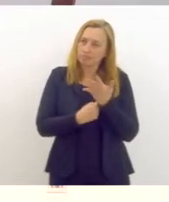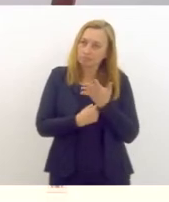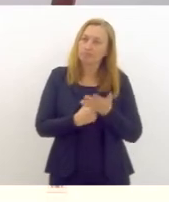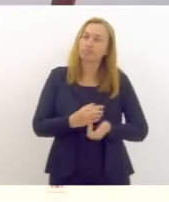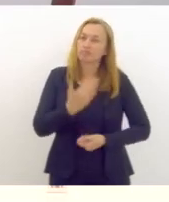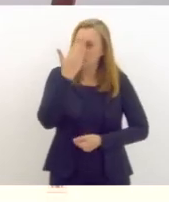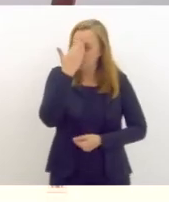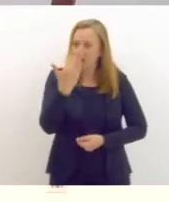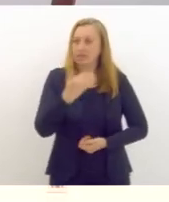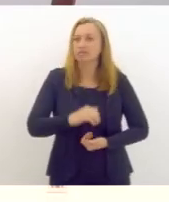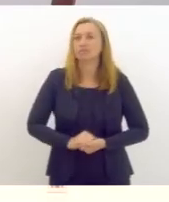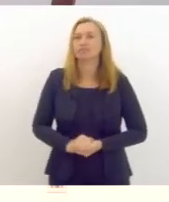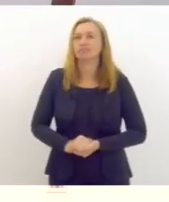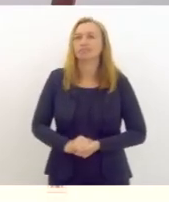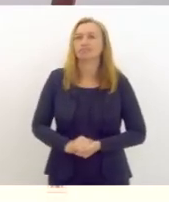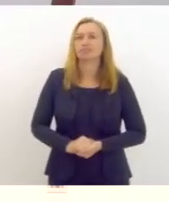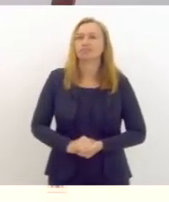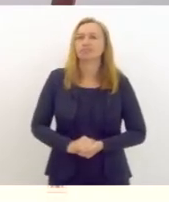obrigado